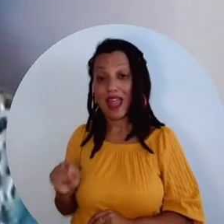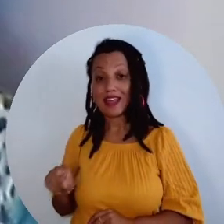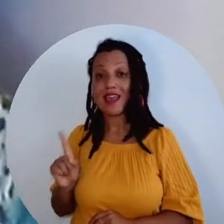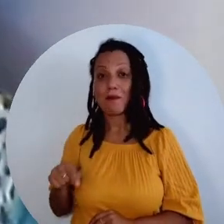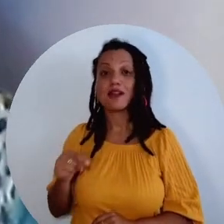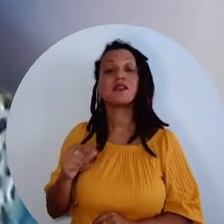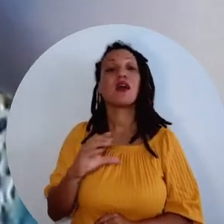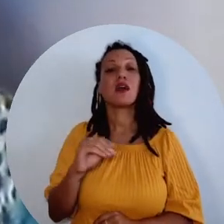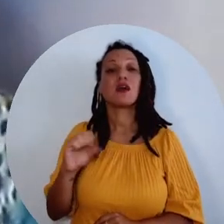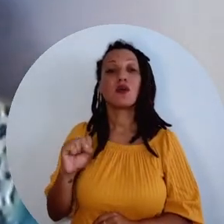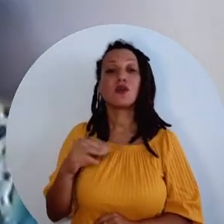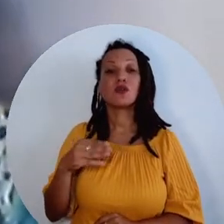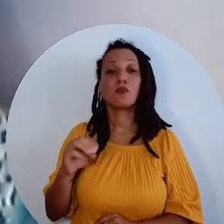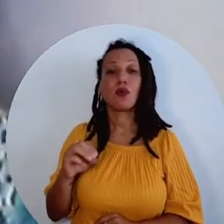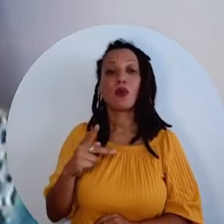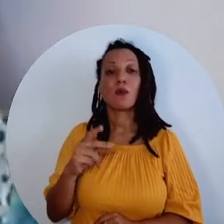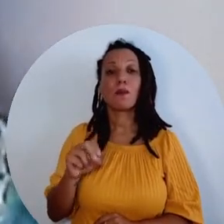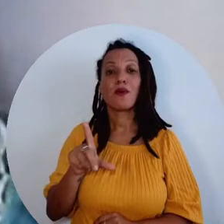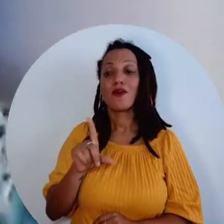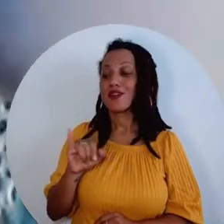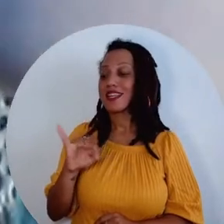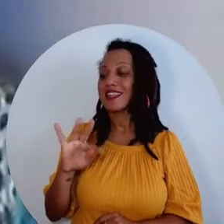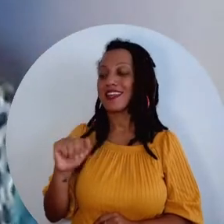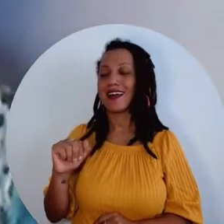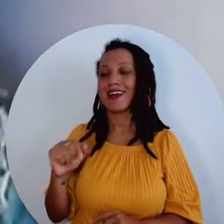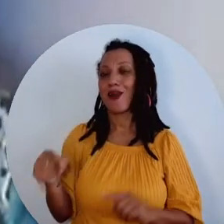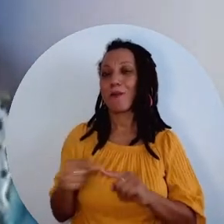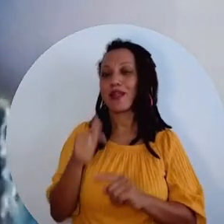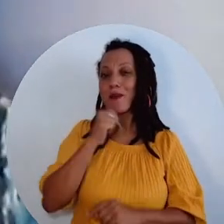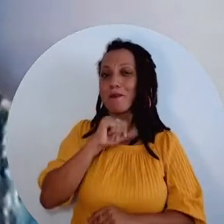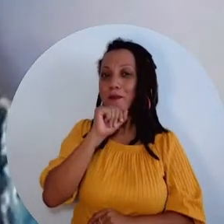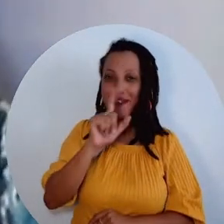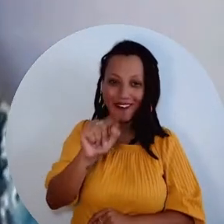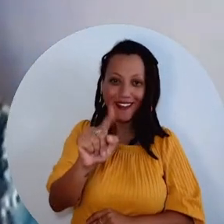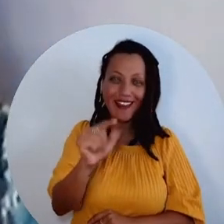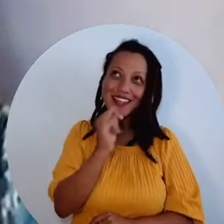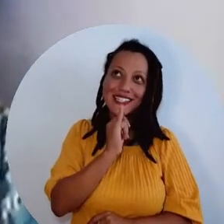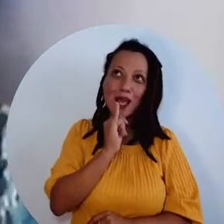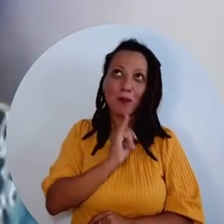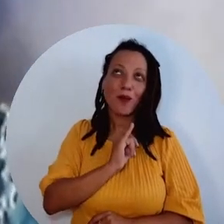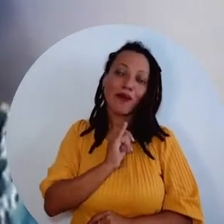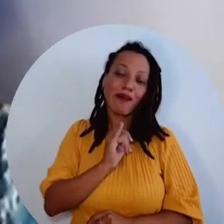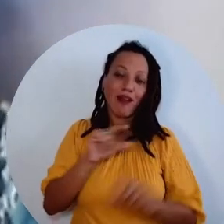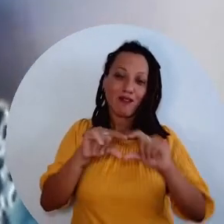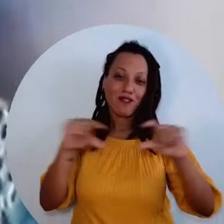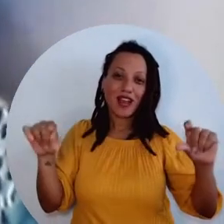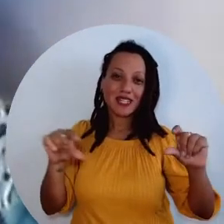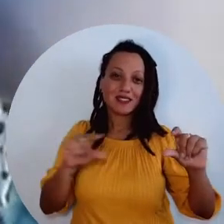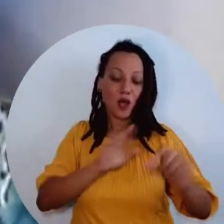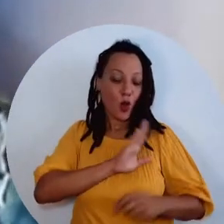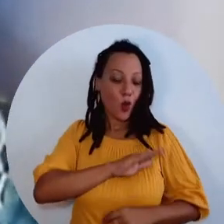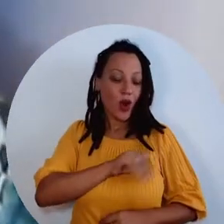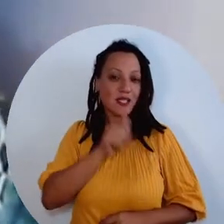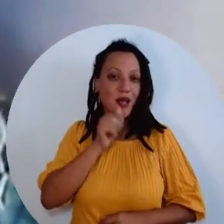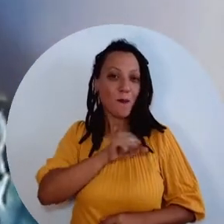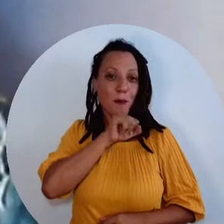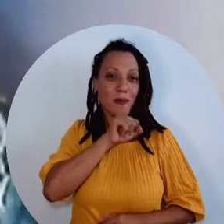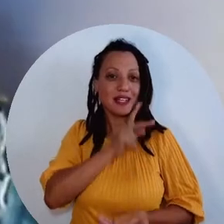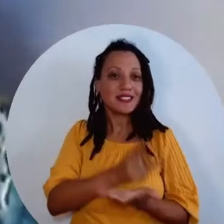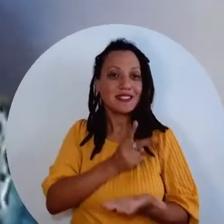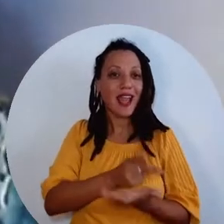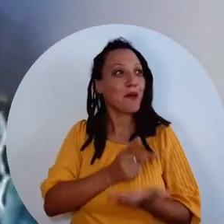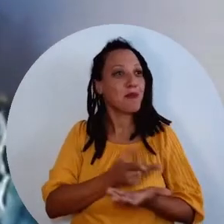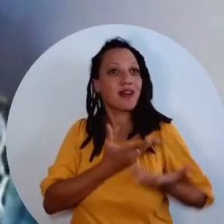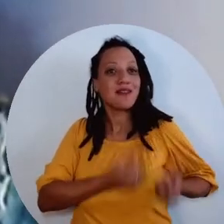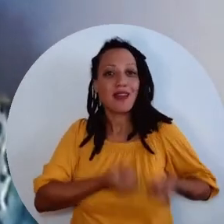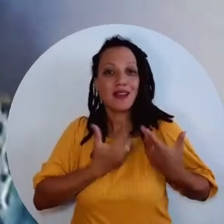só mais cosmopolita, porque ele é essa ideia mesmo de mãe, né? O coração de mãe sempre cabe mais um. Então, é